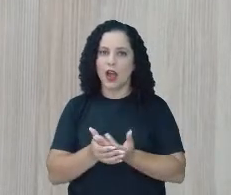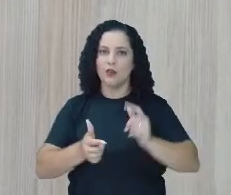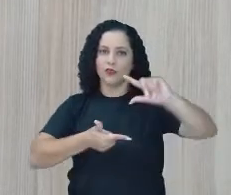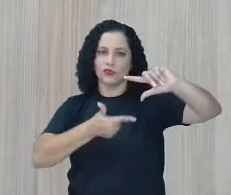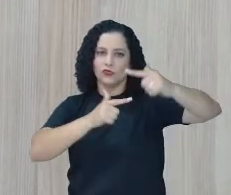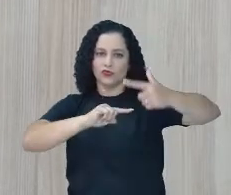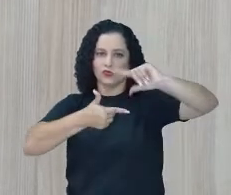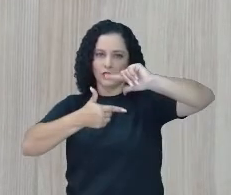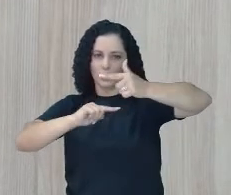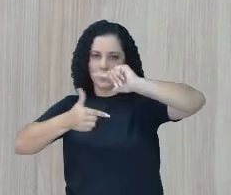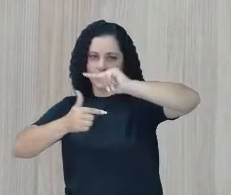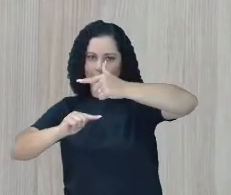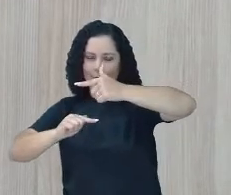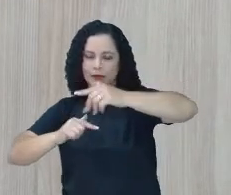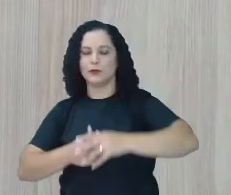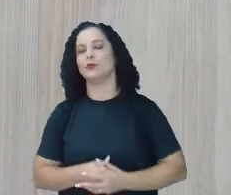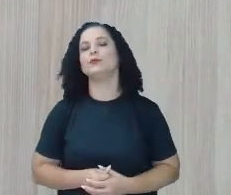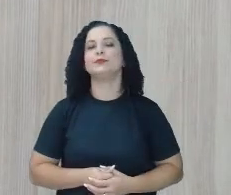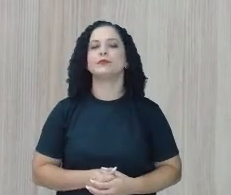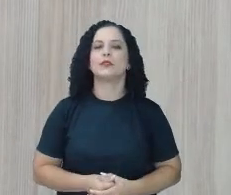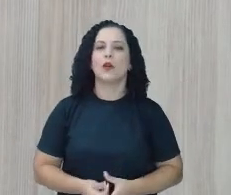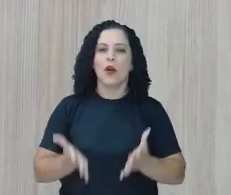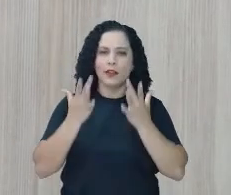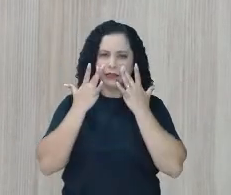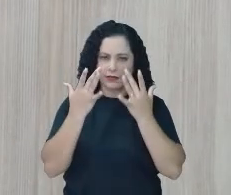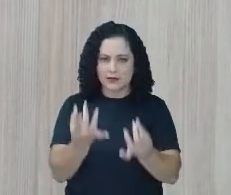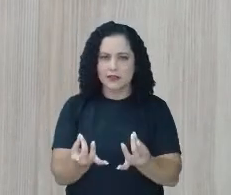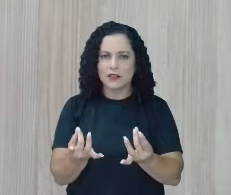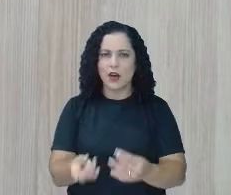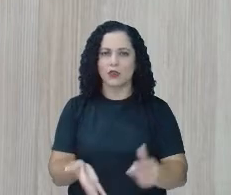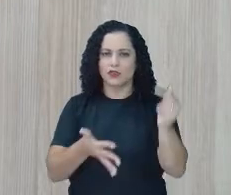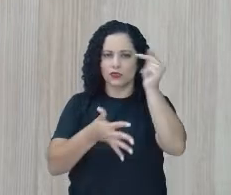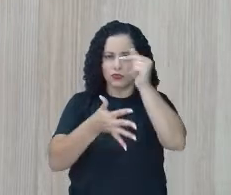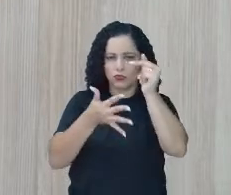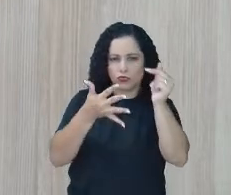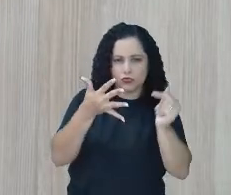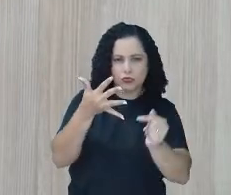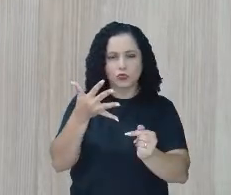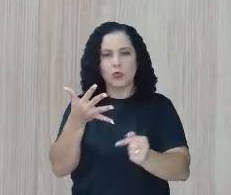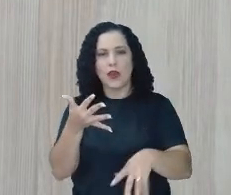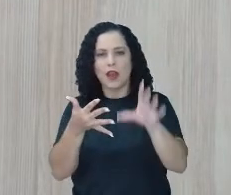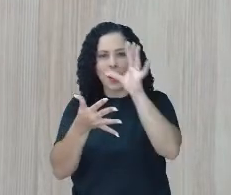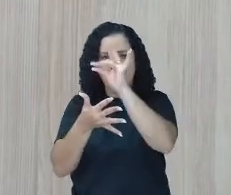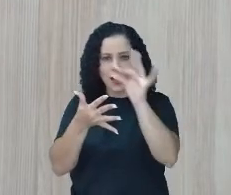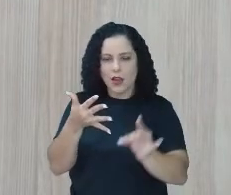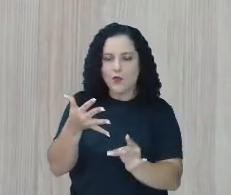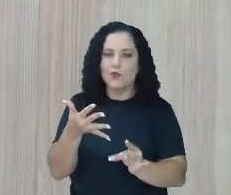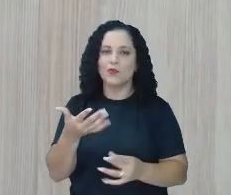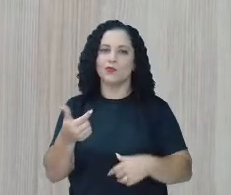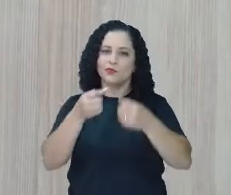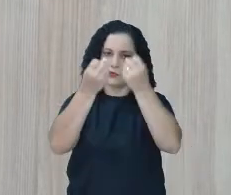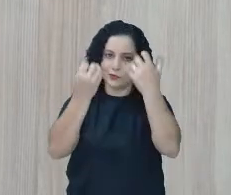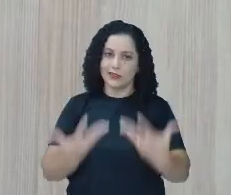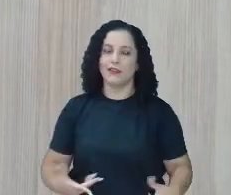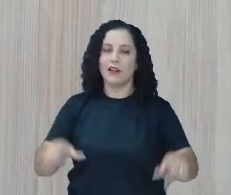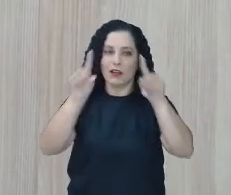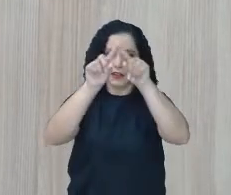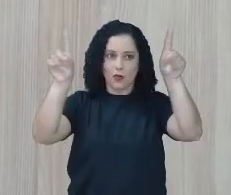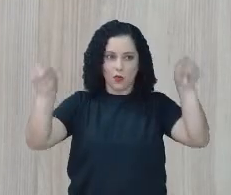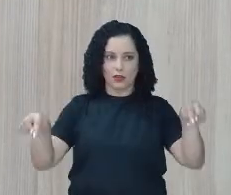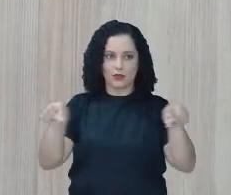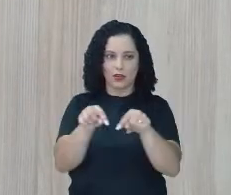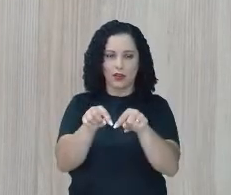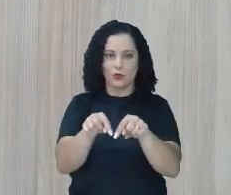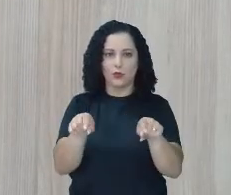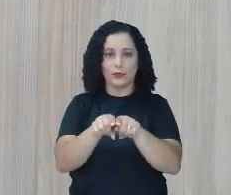Então, presta bastante atenção nessas definições que ela fala sobre o retângulo, sobre o